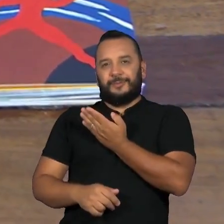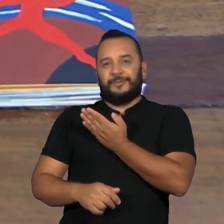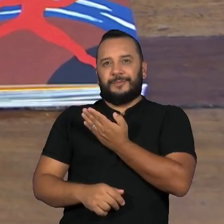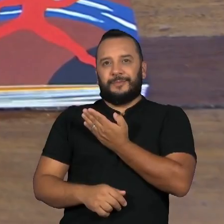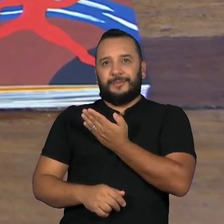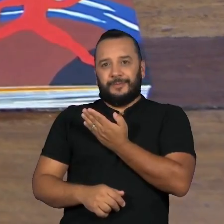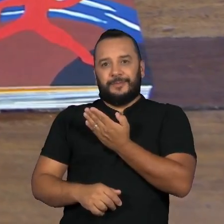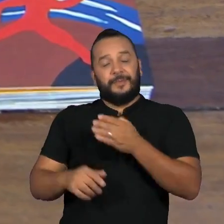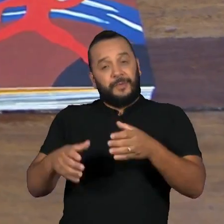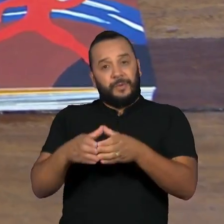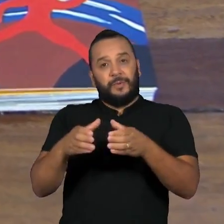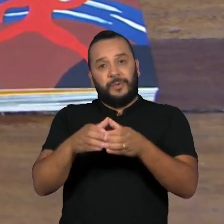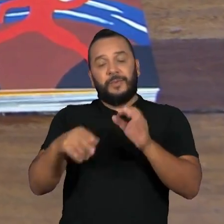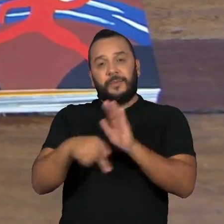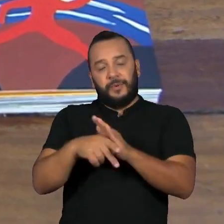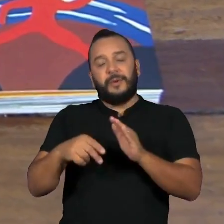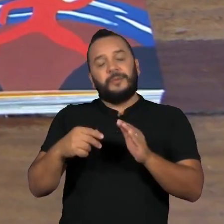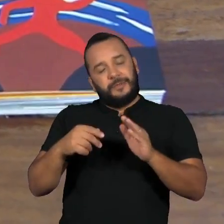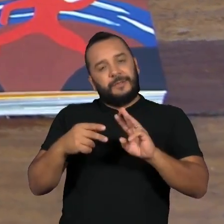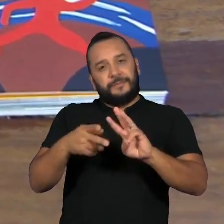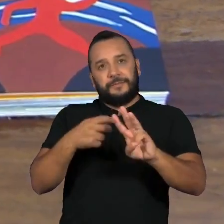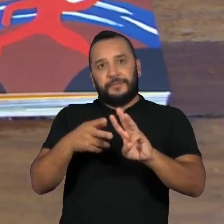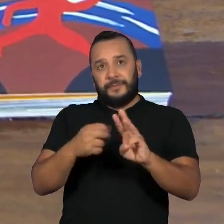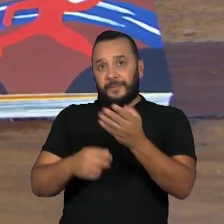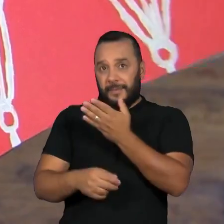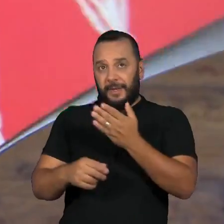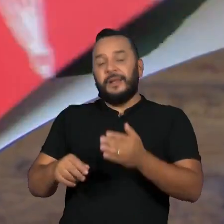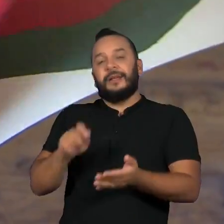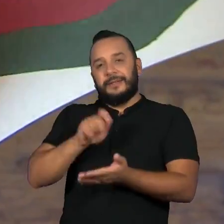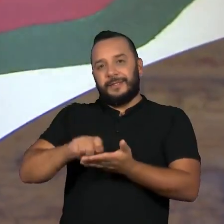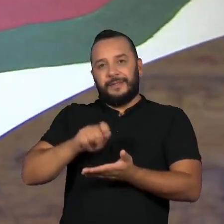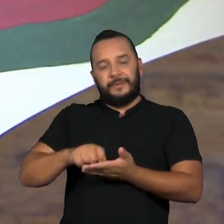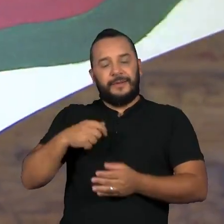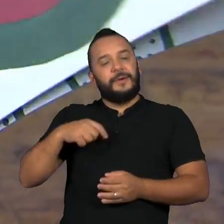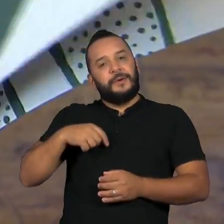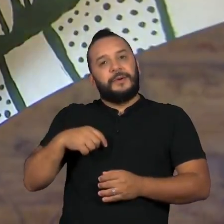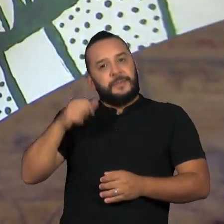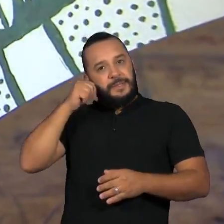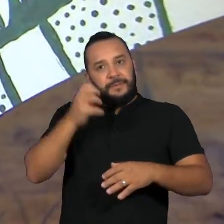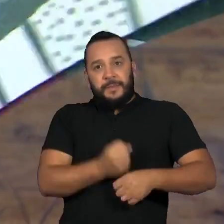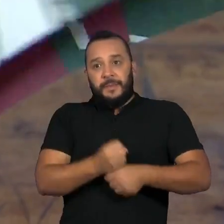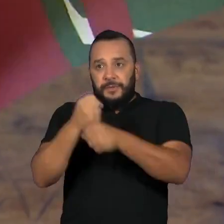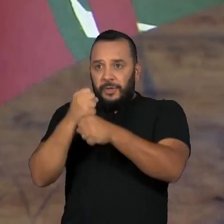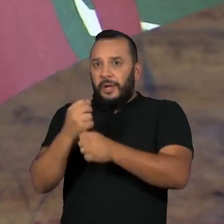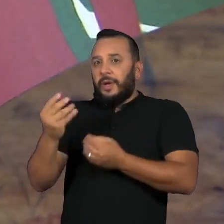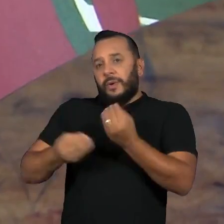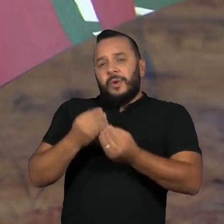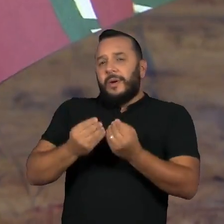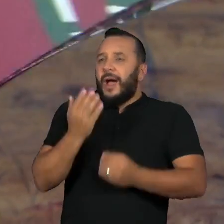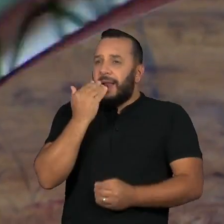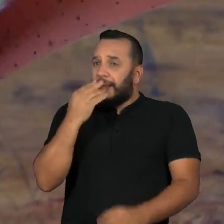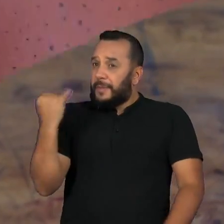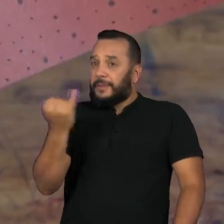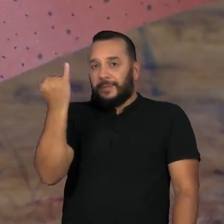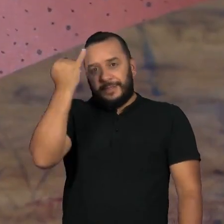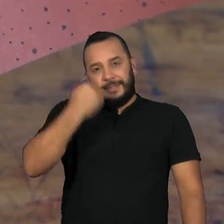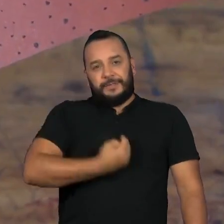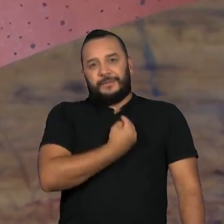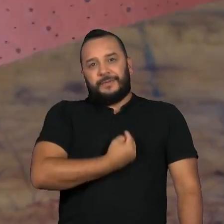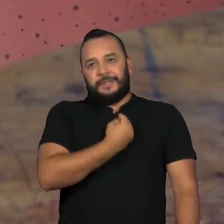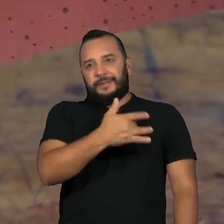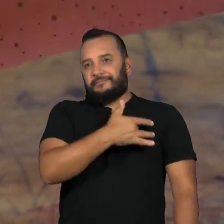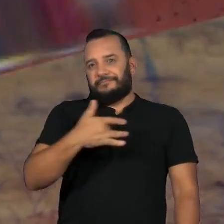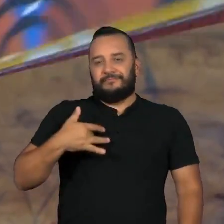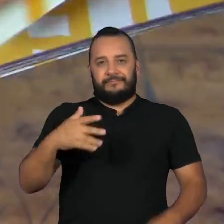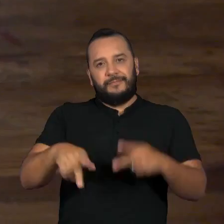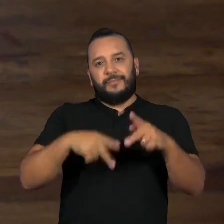Em 2022, ela escreveu Menina Mandioca, que fala das lendas ligadas ao alimento essencial para a sobrevivência dos